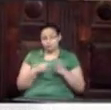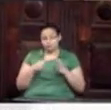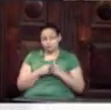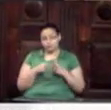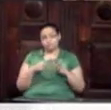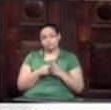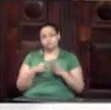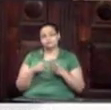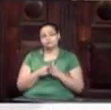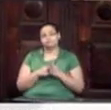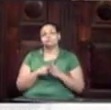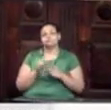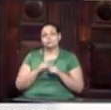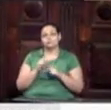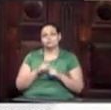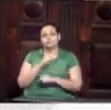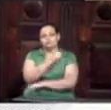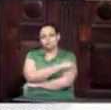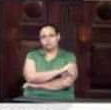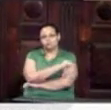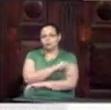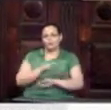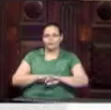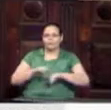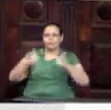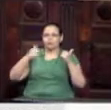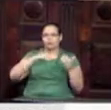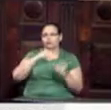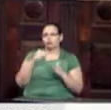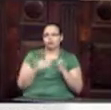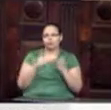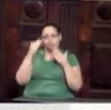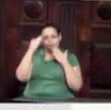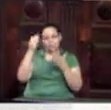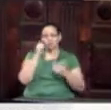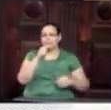pauta e fazer com que esse Rio de Janeiro possa ser melhor para todo mundo. Obrigado às mães, obrigado a todos que estão aqui presentes.